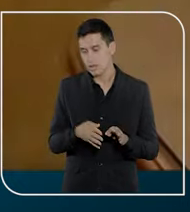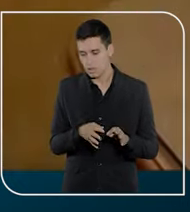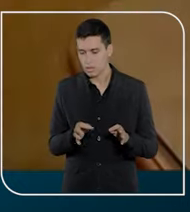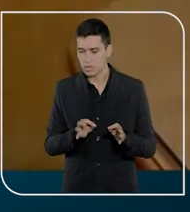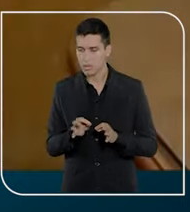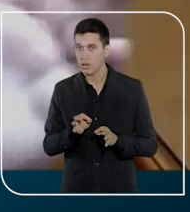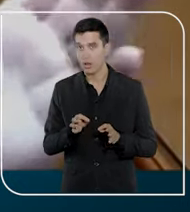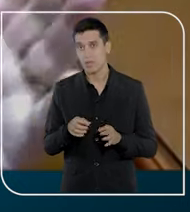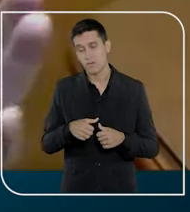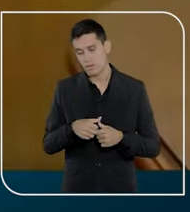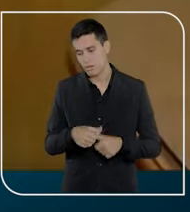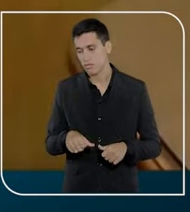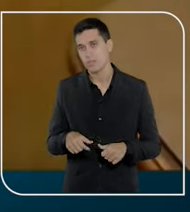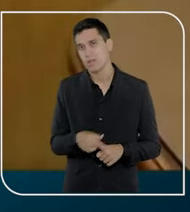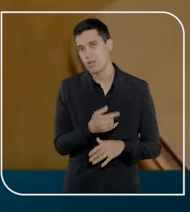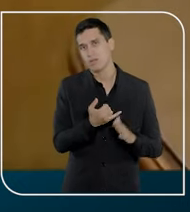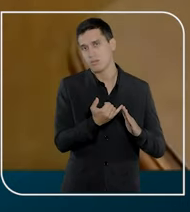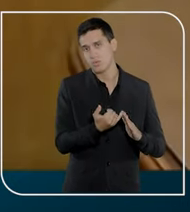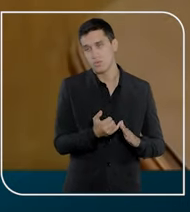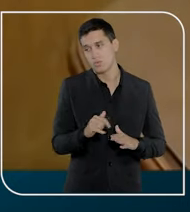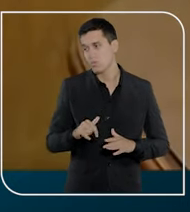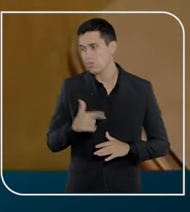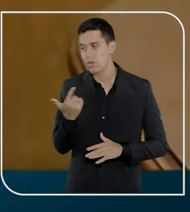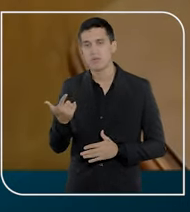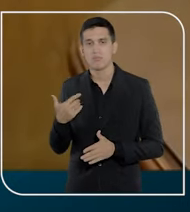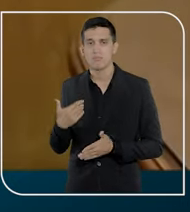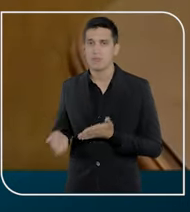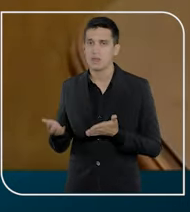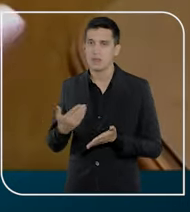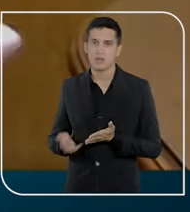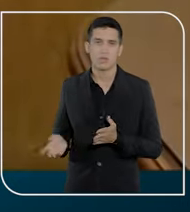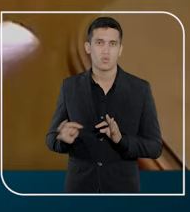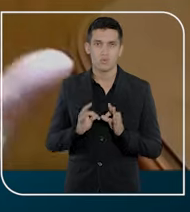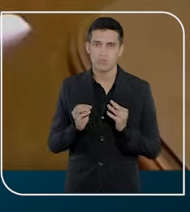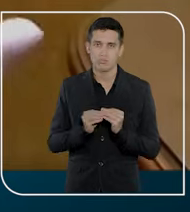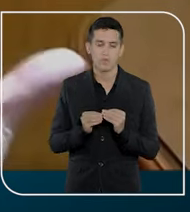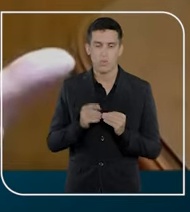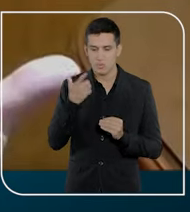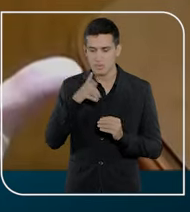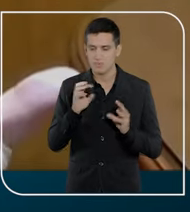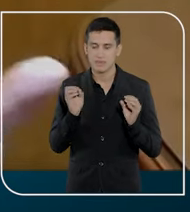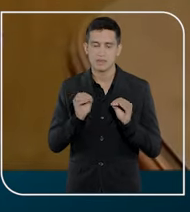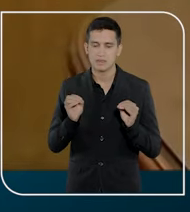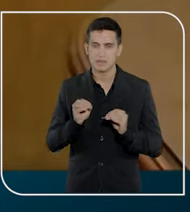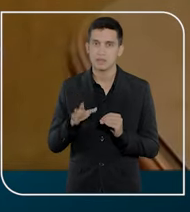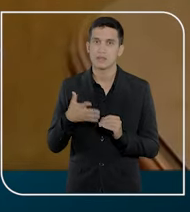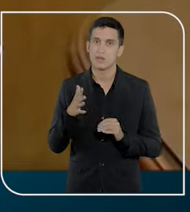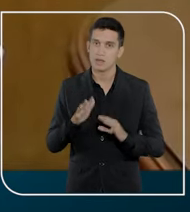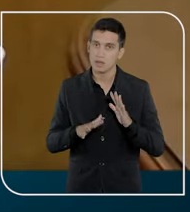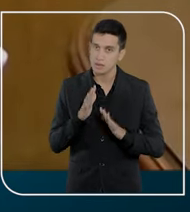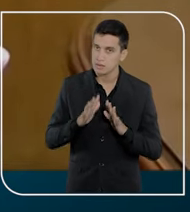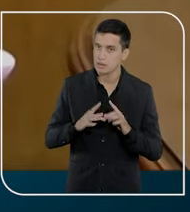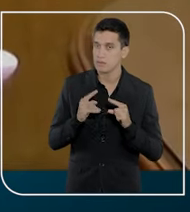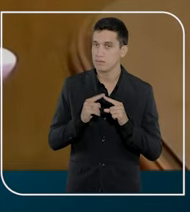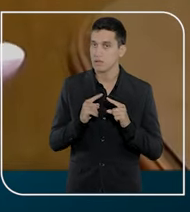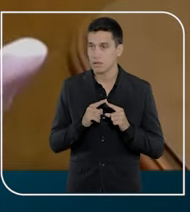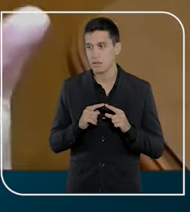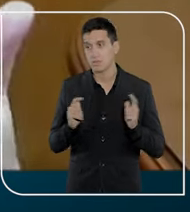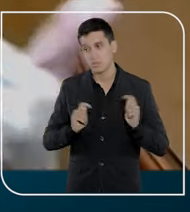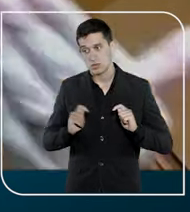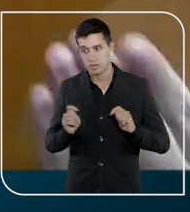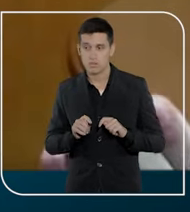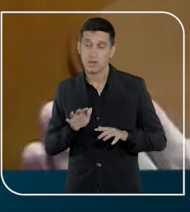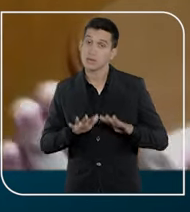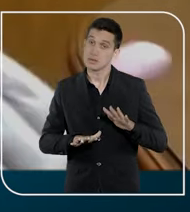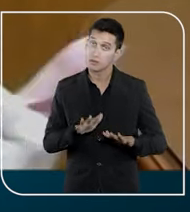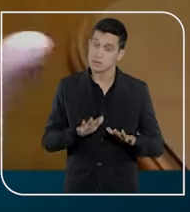bem. E os outros dois não ficaram com absolutamente nada. Então, dependendo da situação, vale a pena, tá,